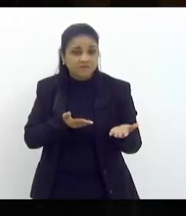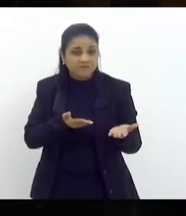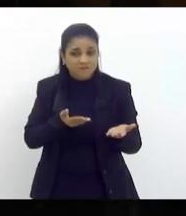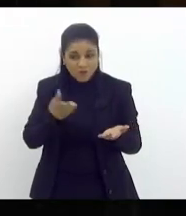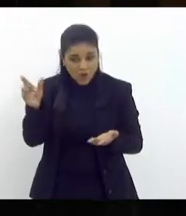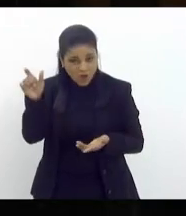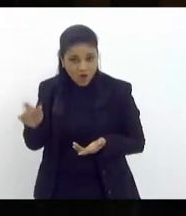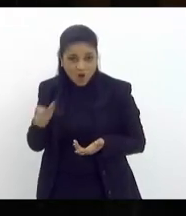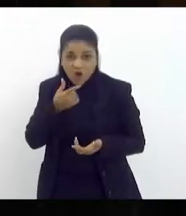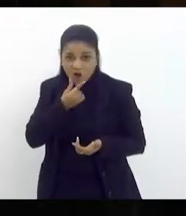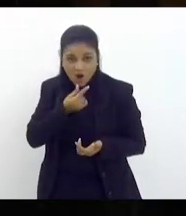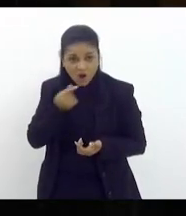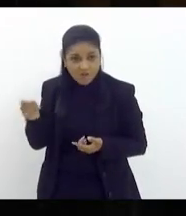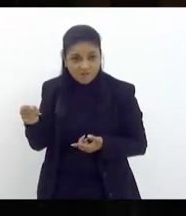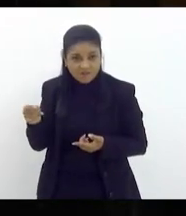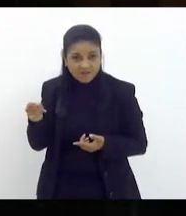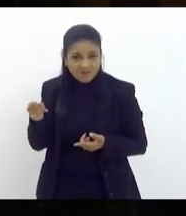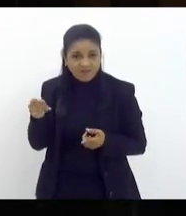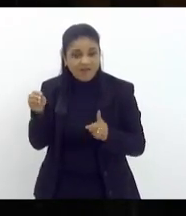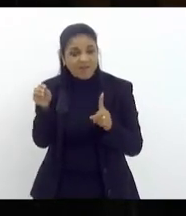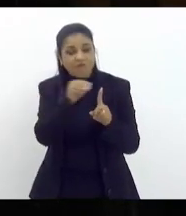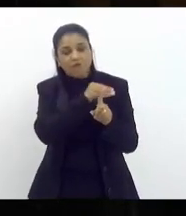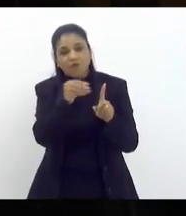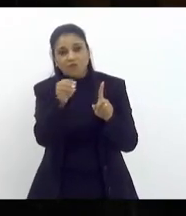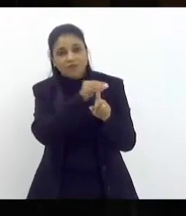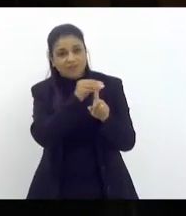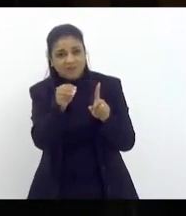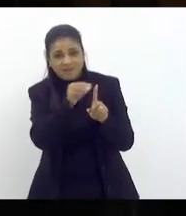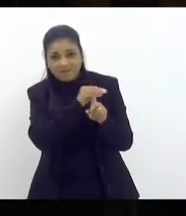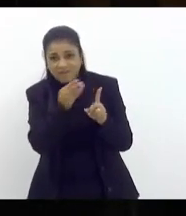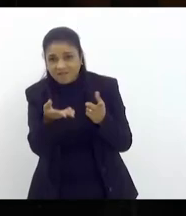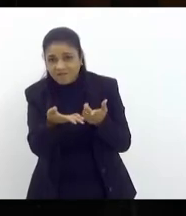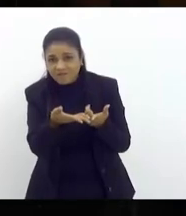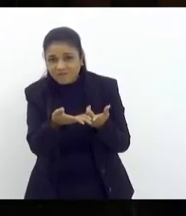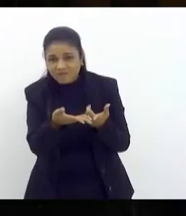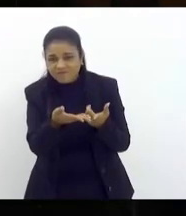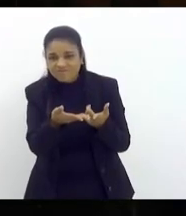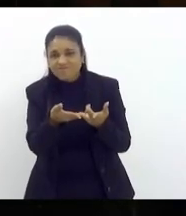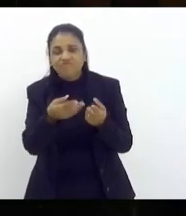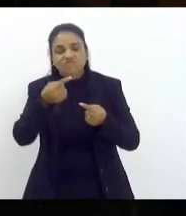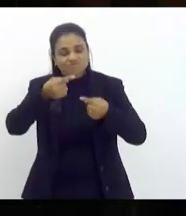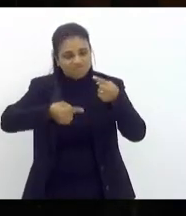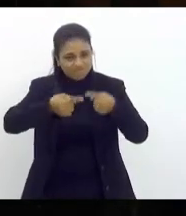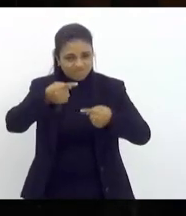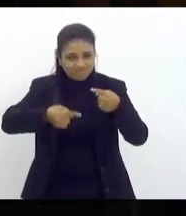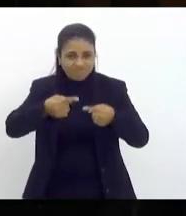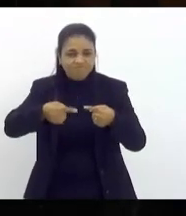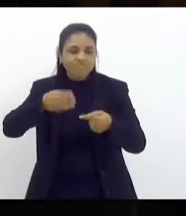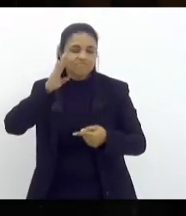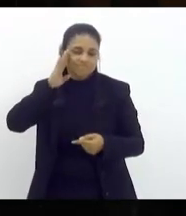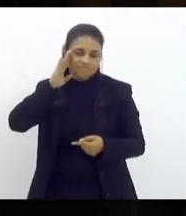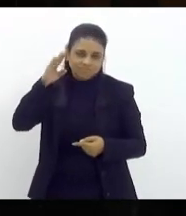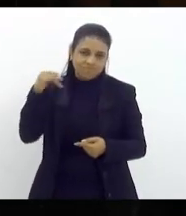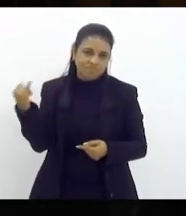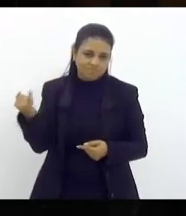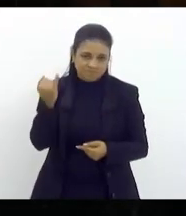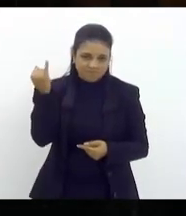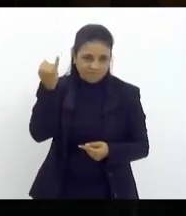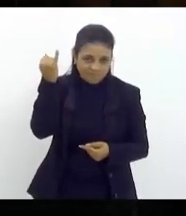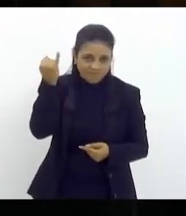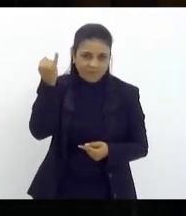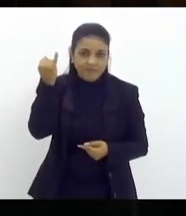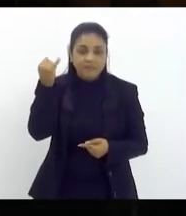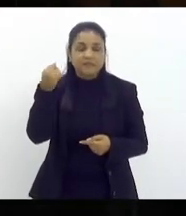extremamente de vulnerabilidade Então esse debate é fundamental importante o acesso